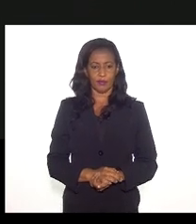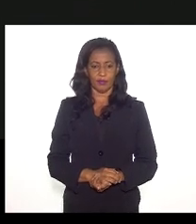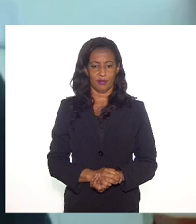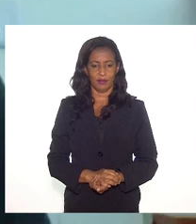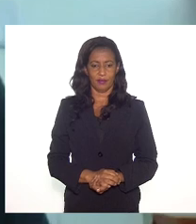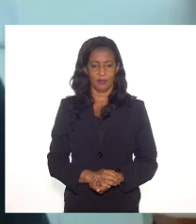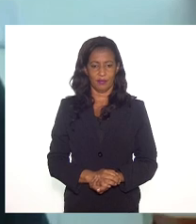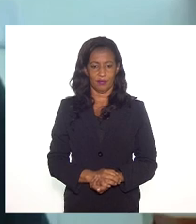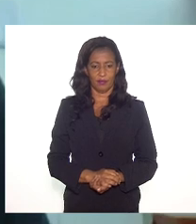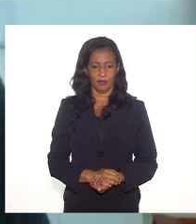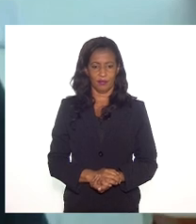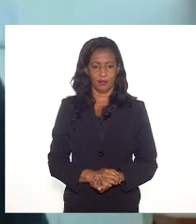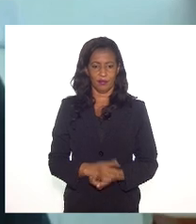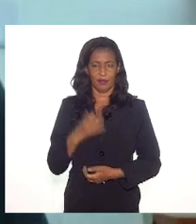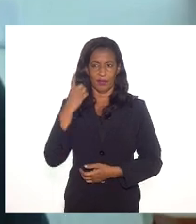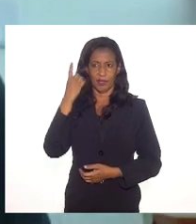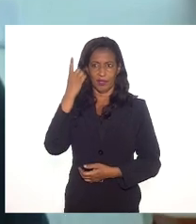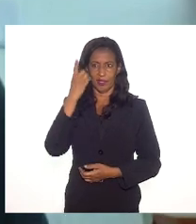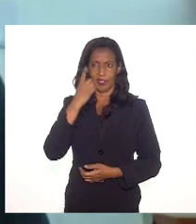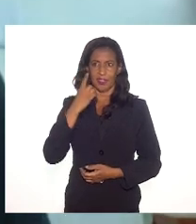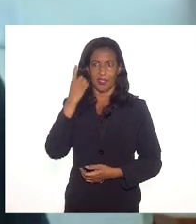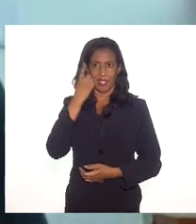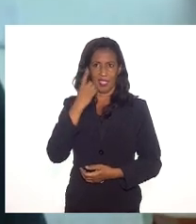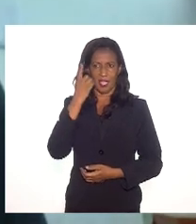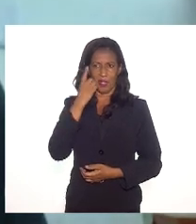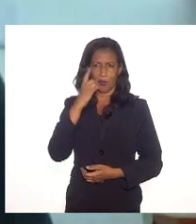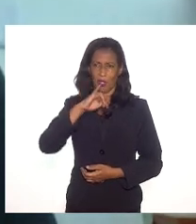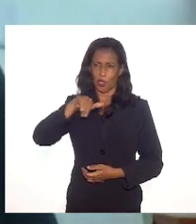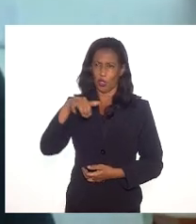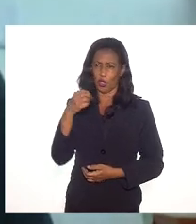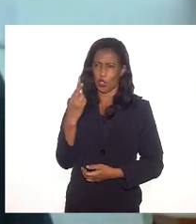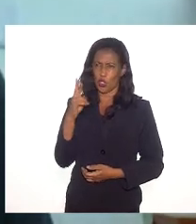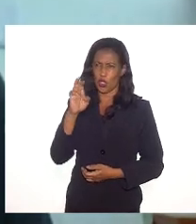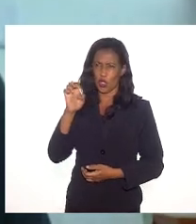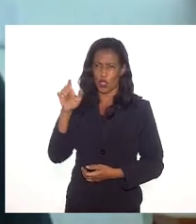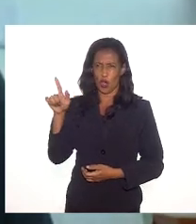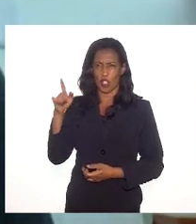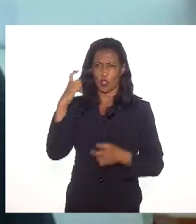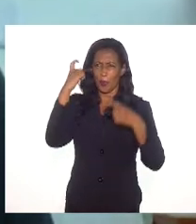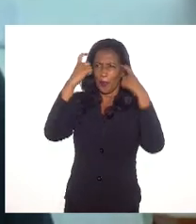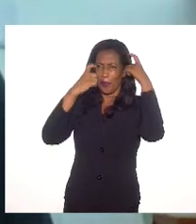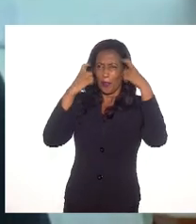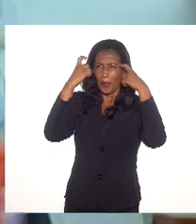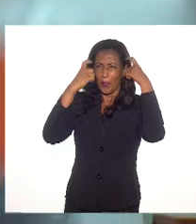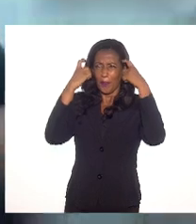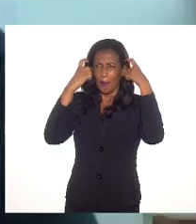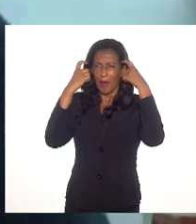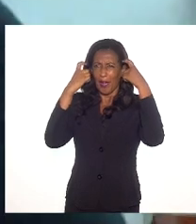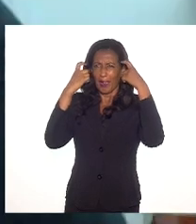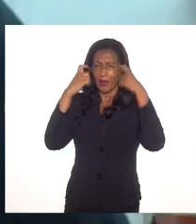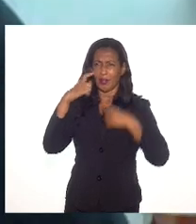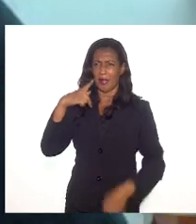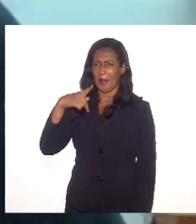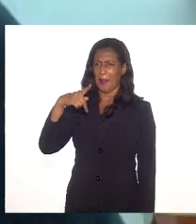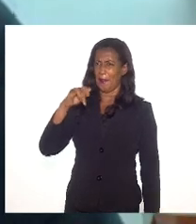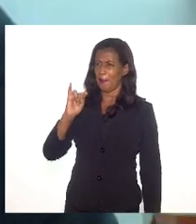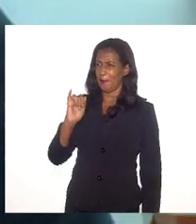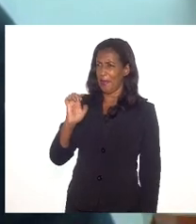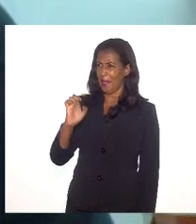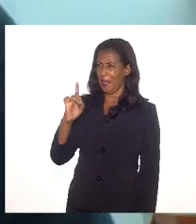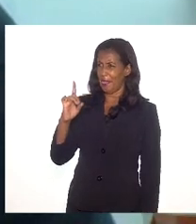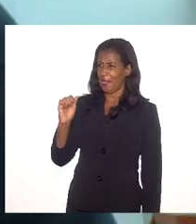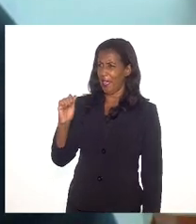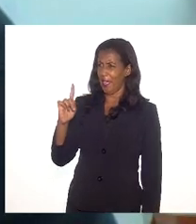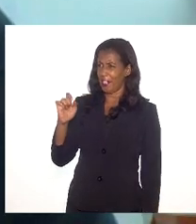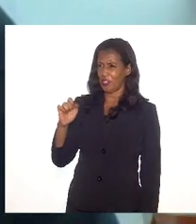Deputado Jorge Felipe Neto preocupado com a estátua do Santos Dumont em Piedade. Parabéns ao deputado Jorge Felipe Neto. Quero destacar isso aqui,